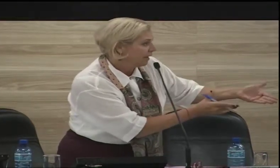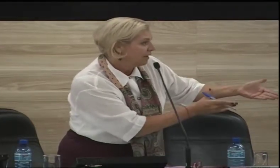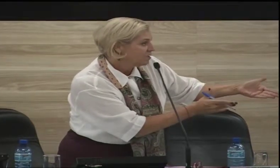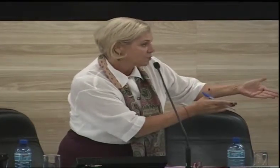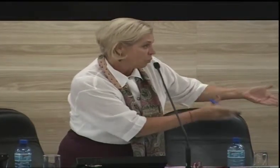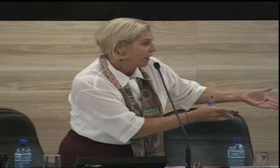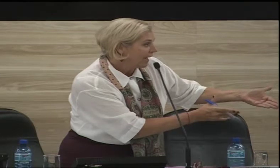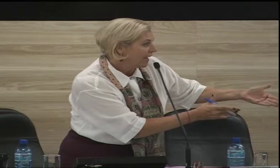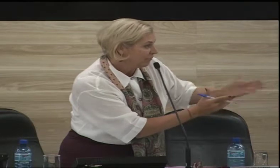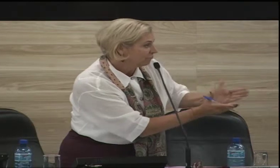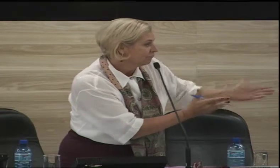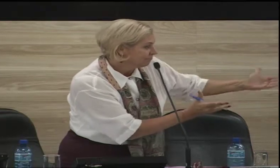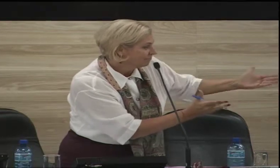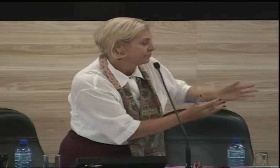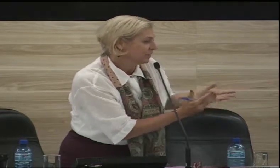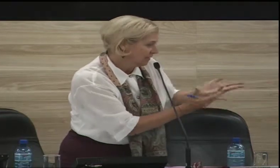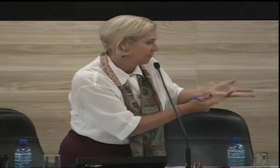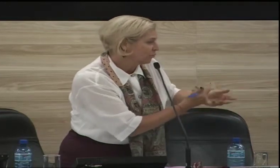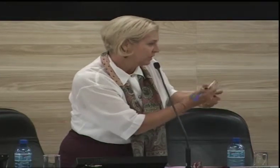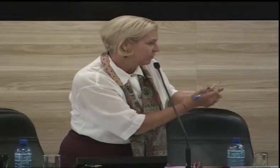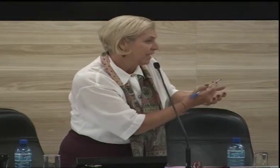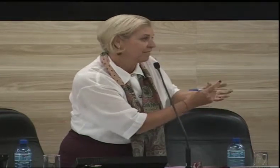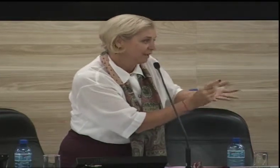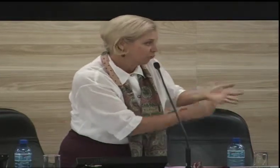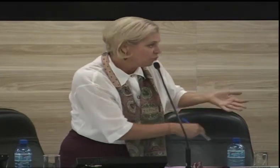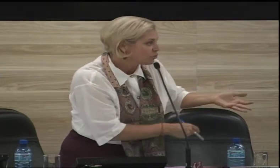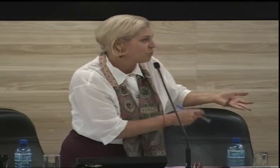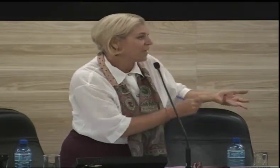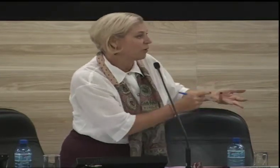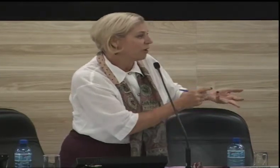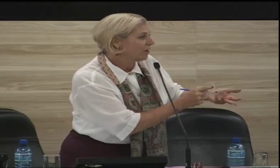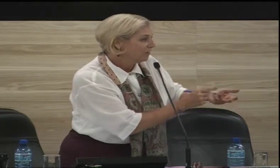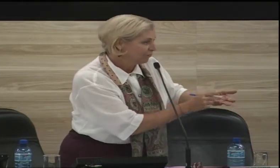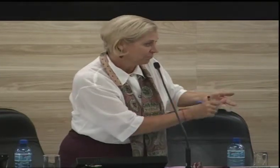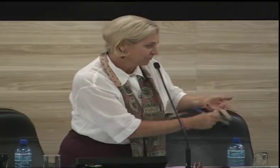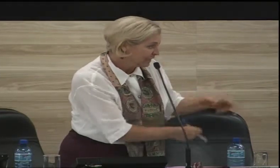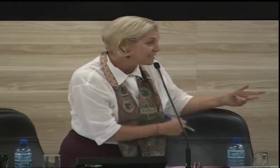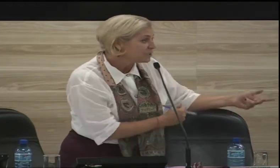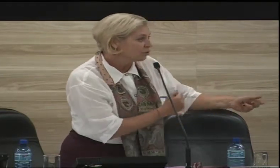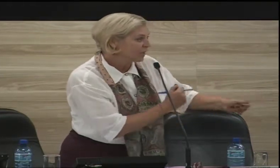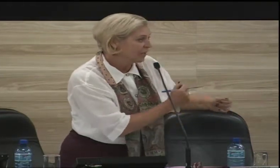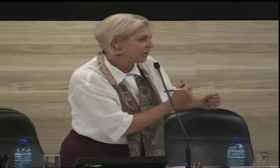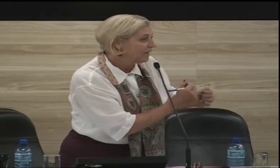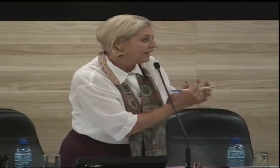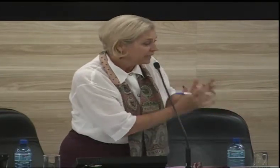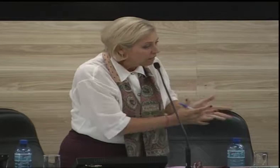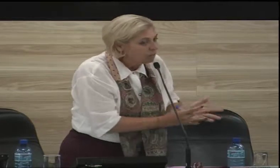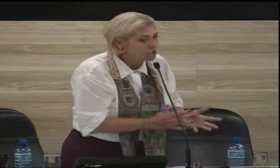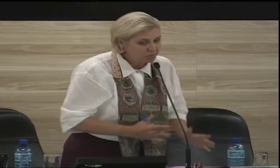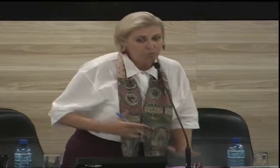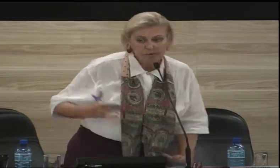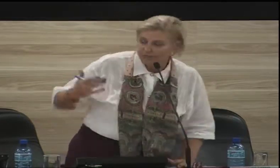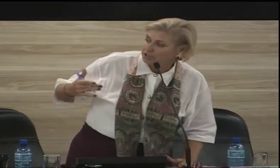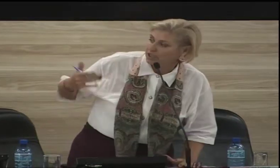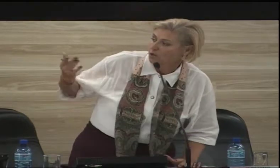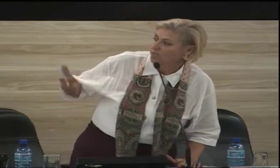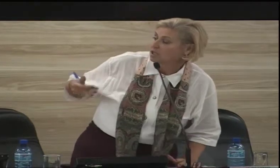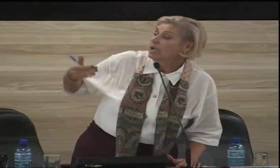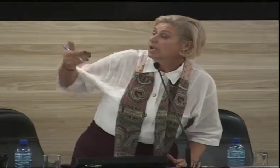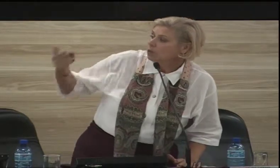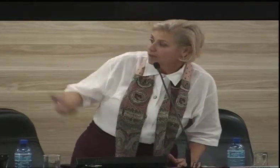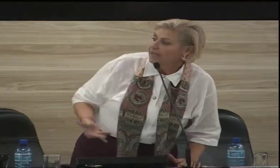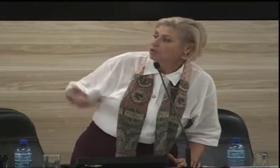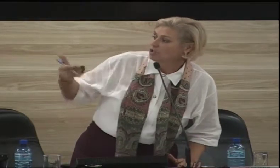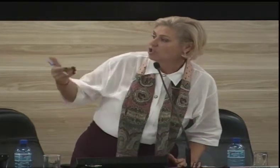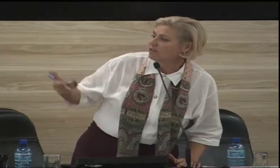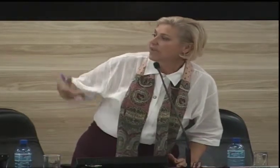para jogar o que vai ter um custo maior, um trânsito maior. Então, eu acho importante realmente.